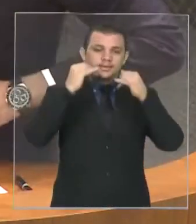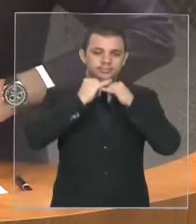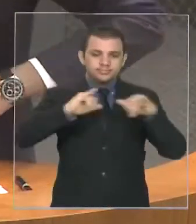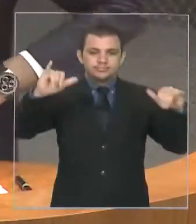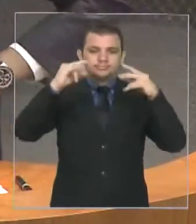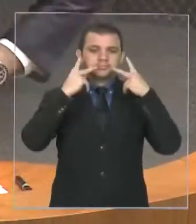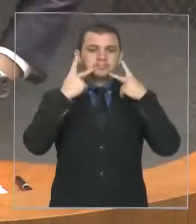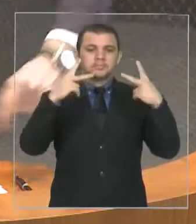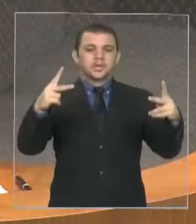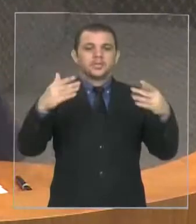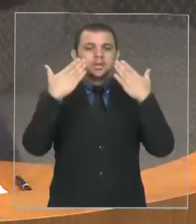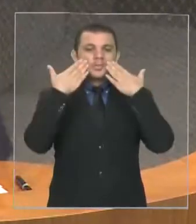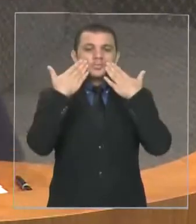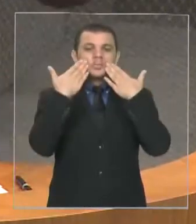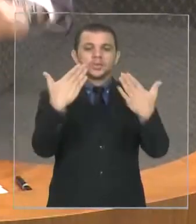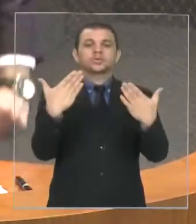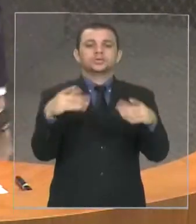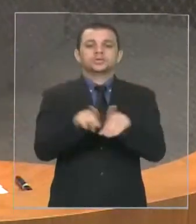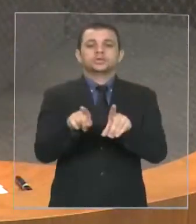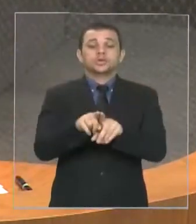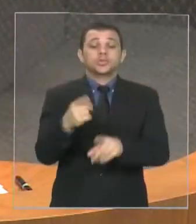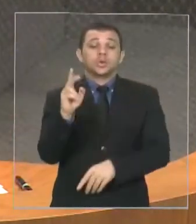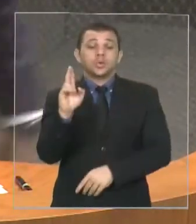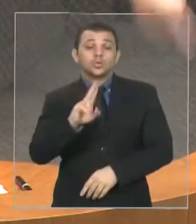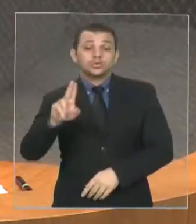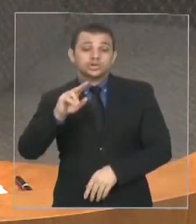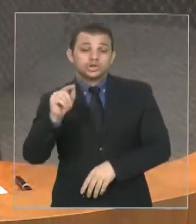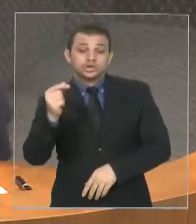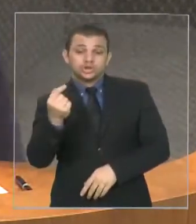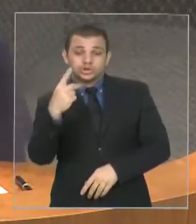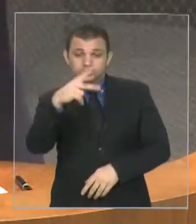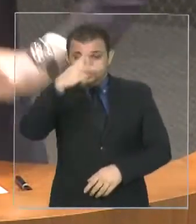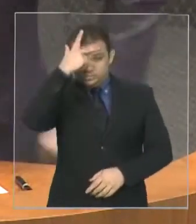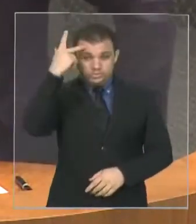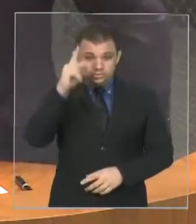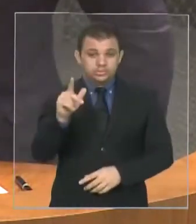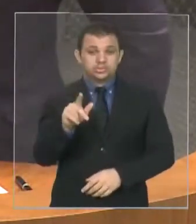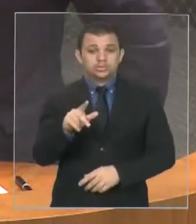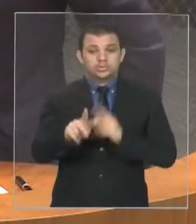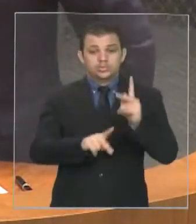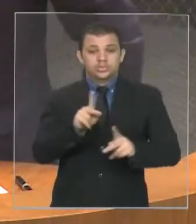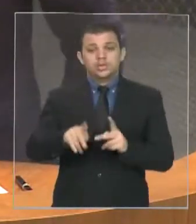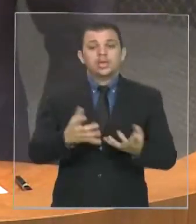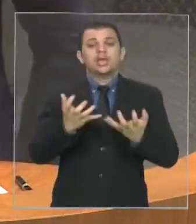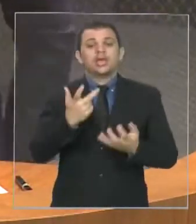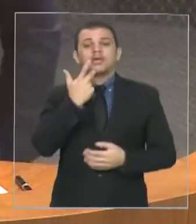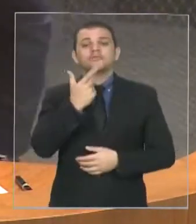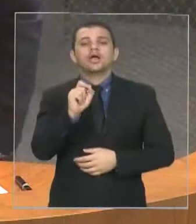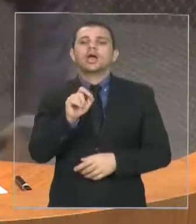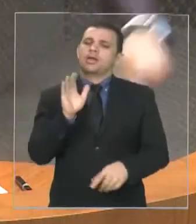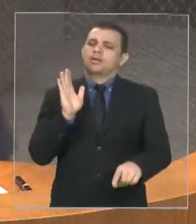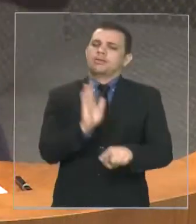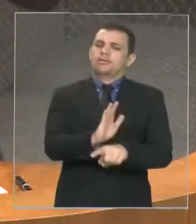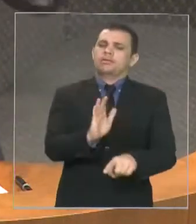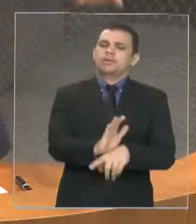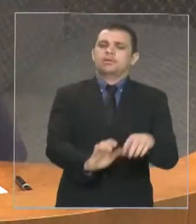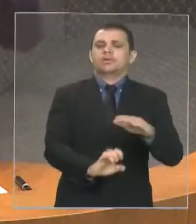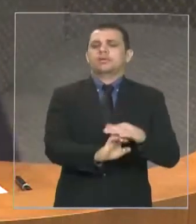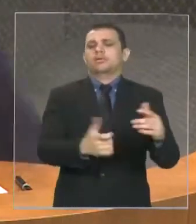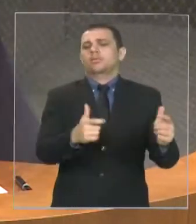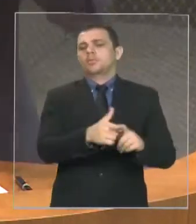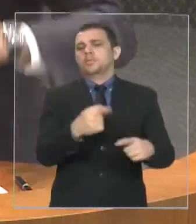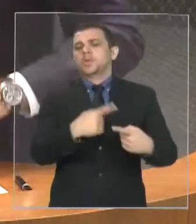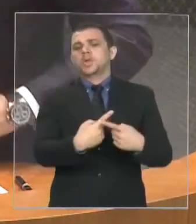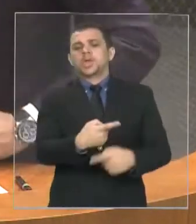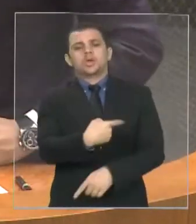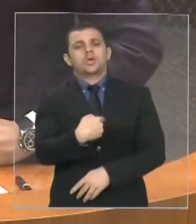e colocar na televisão com o seu dinheiro, com o dinheiro do contribuinte, é que ele está beneficiando as micro e pequenas empresas. Veja o